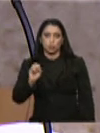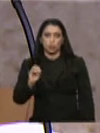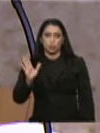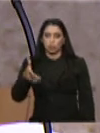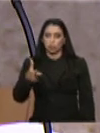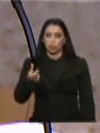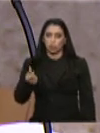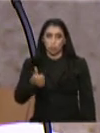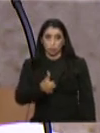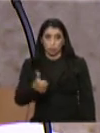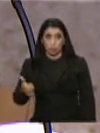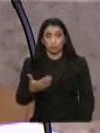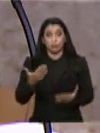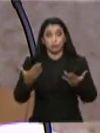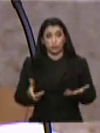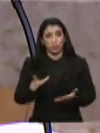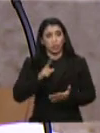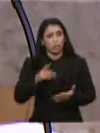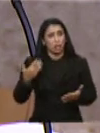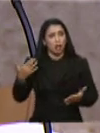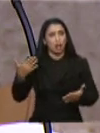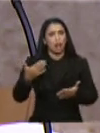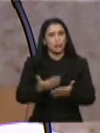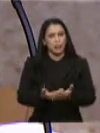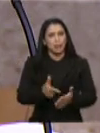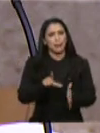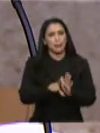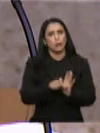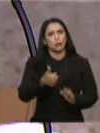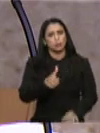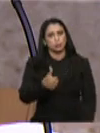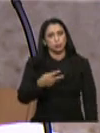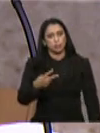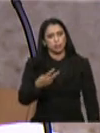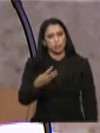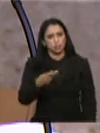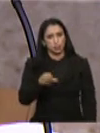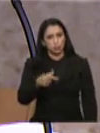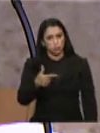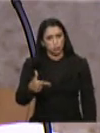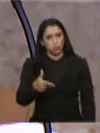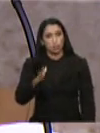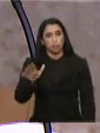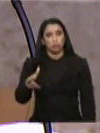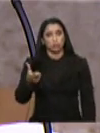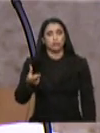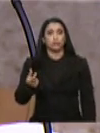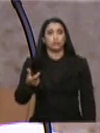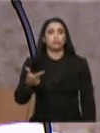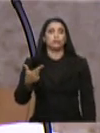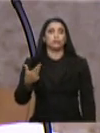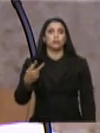2001, esta a vigorar até a Lei 11.232 de 2005, que